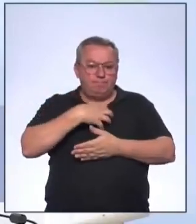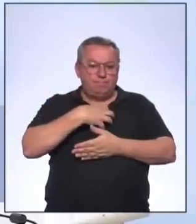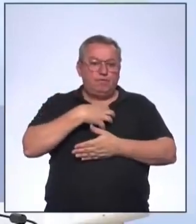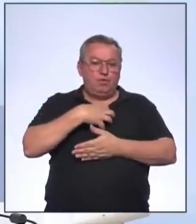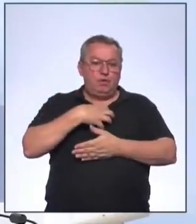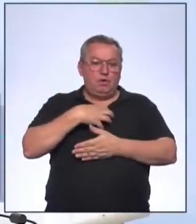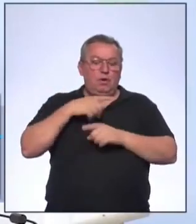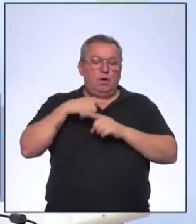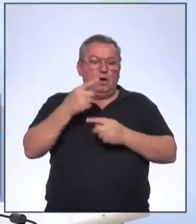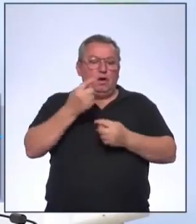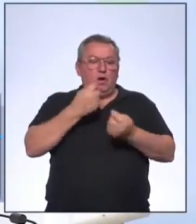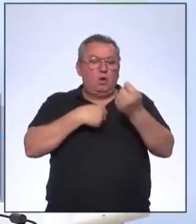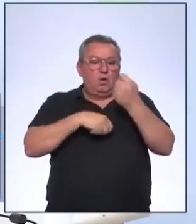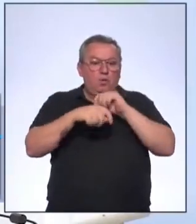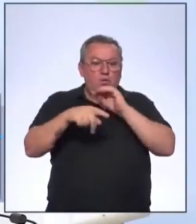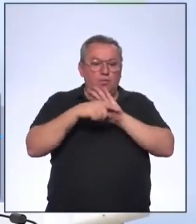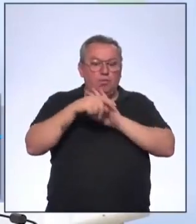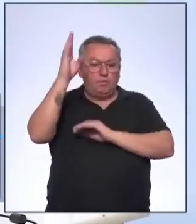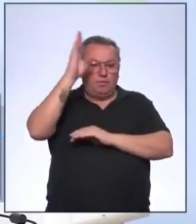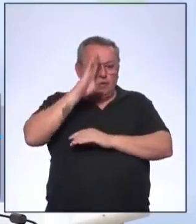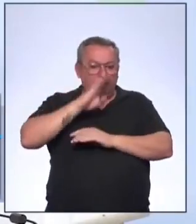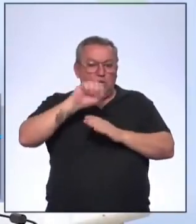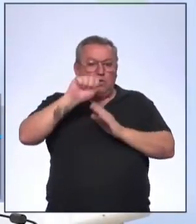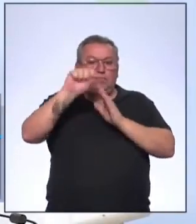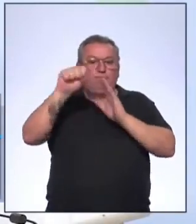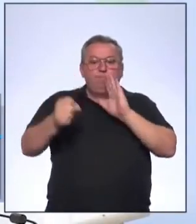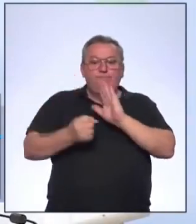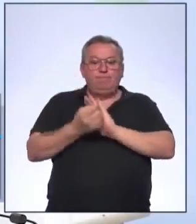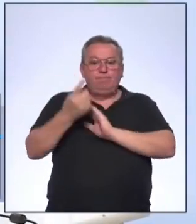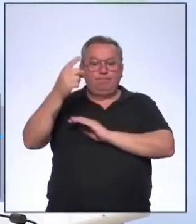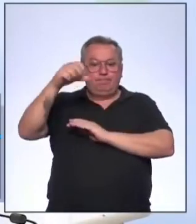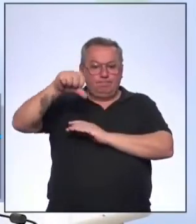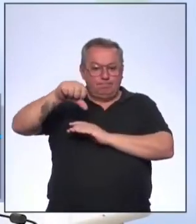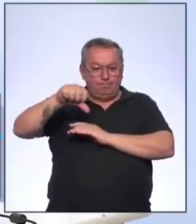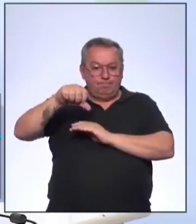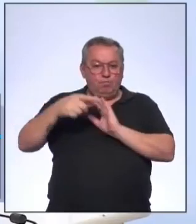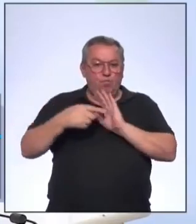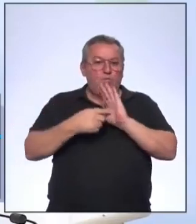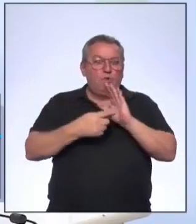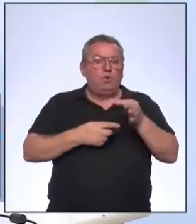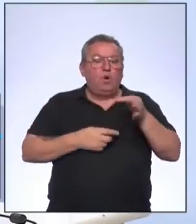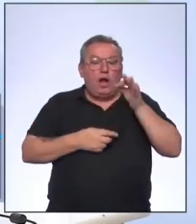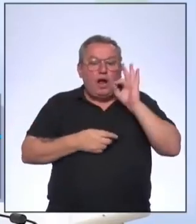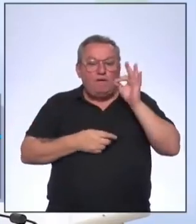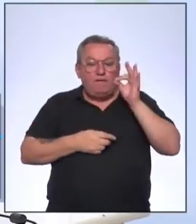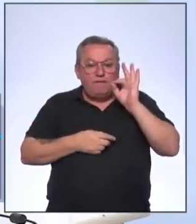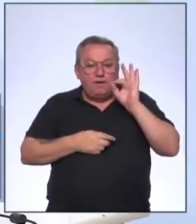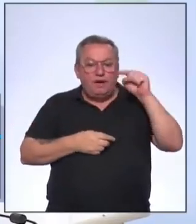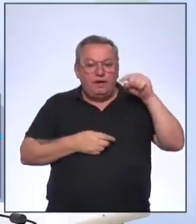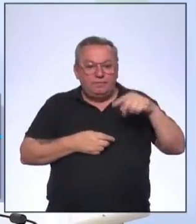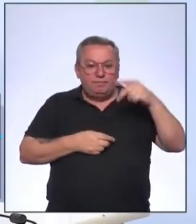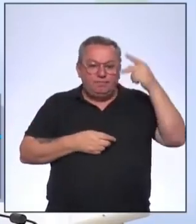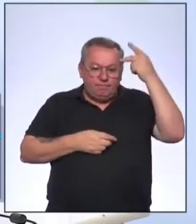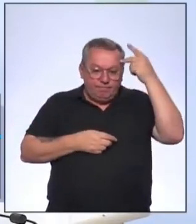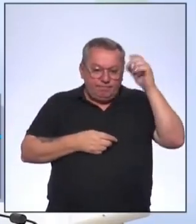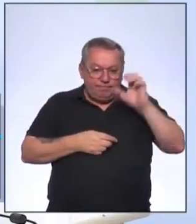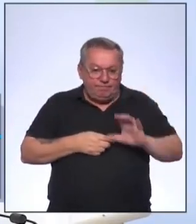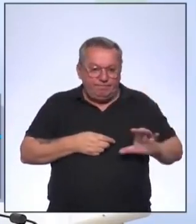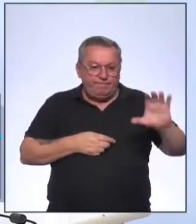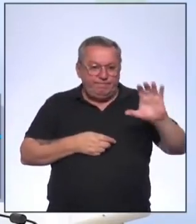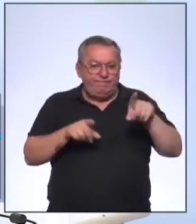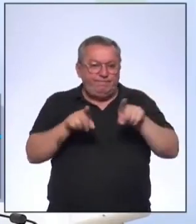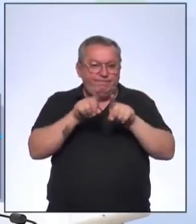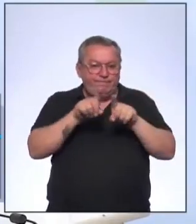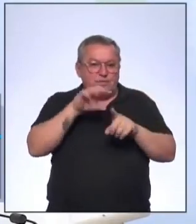aspectos econômicos do Brasil no século XIX. Né? Aparece o café aqui na região sudeste, começa a trazer o trabalho